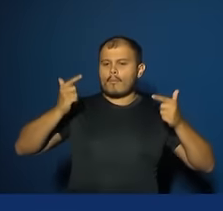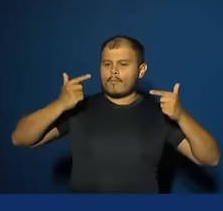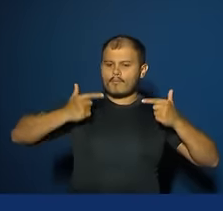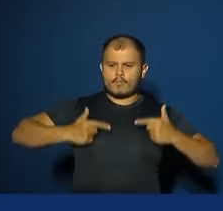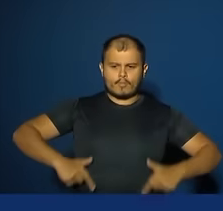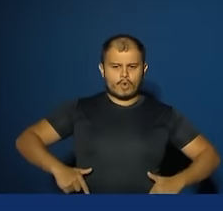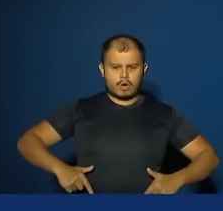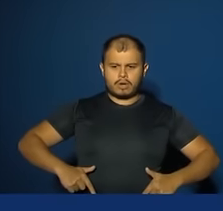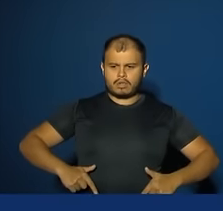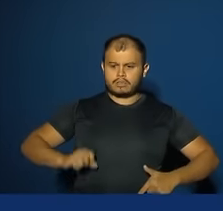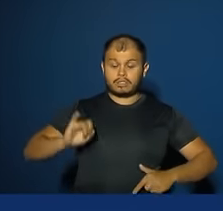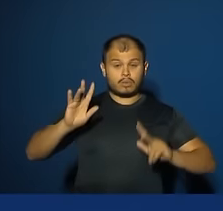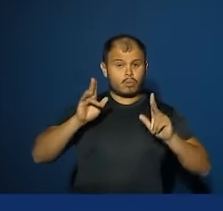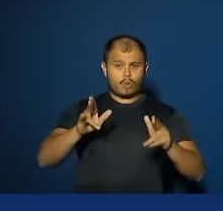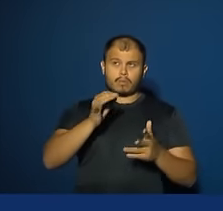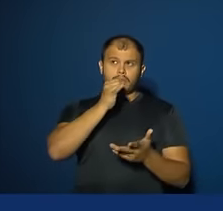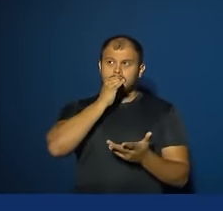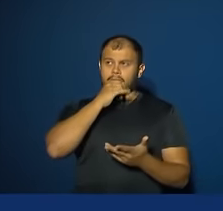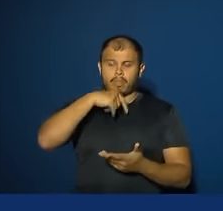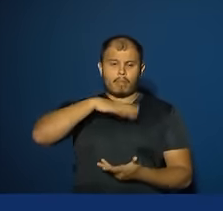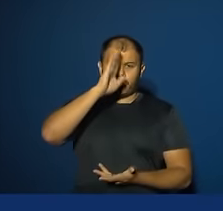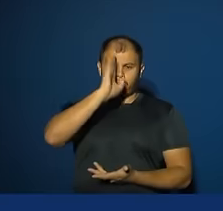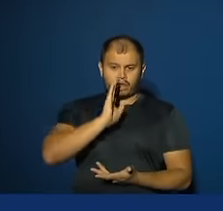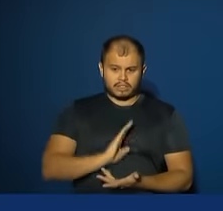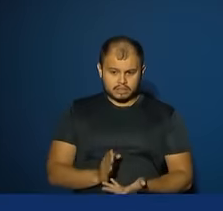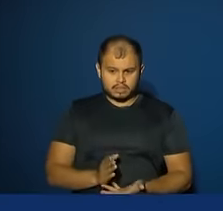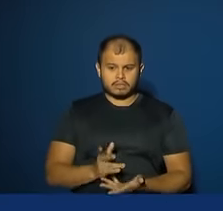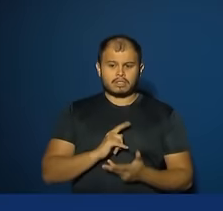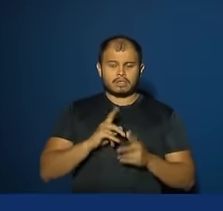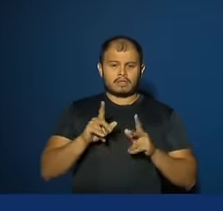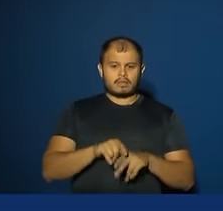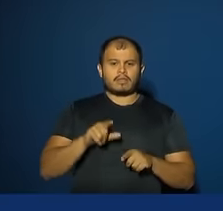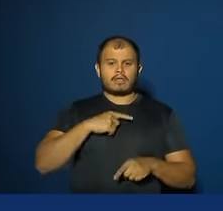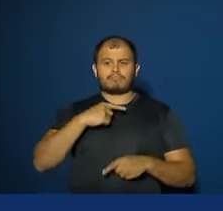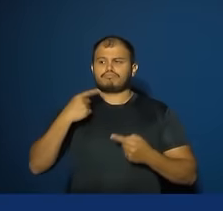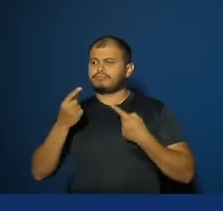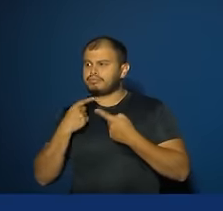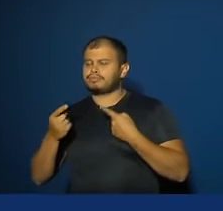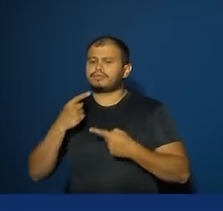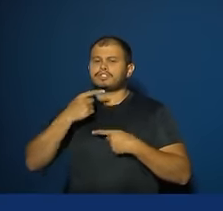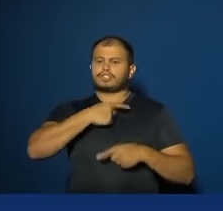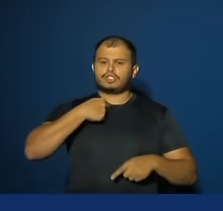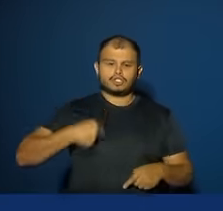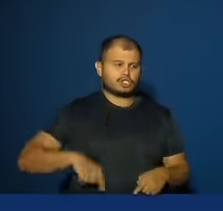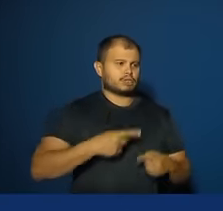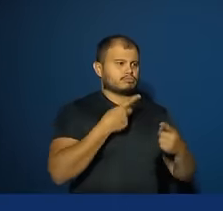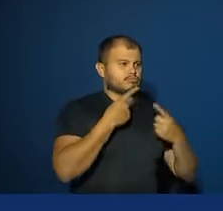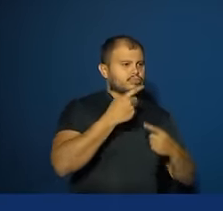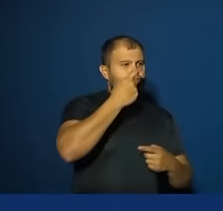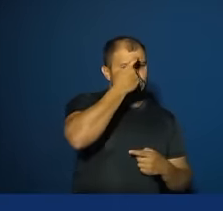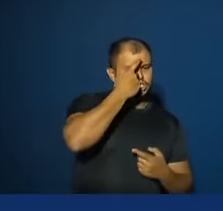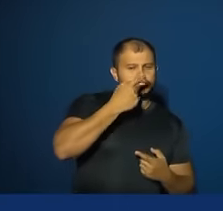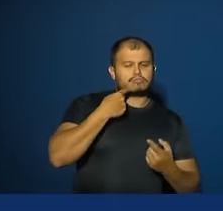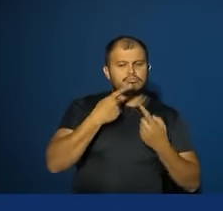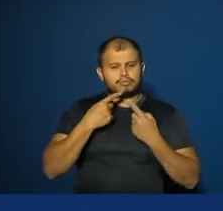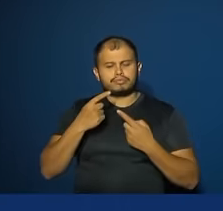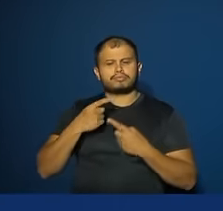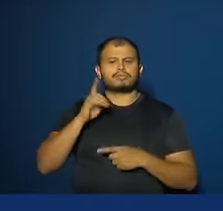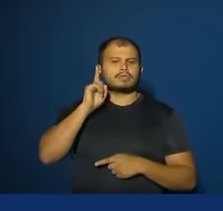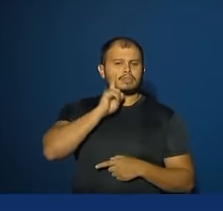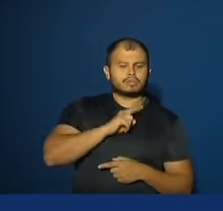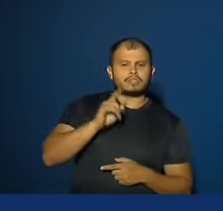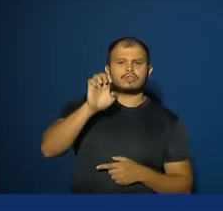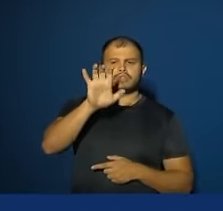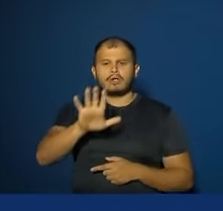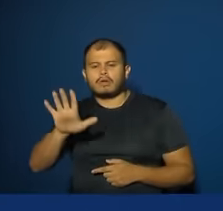ponto mais ou menos como o Brasil né a Arábia Saudita faz negócio com a China faz negócio com a Índia faz negócio com os Estados Unidos com a Europa e com o